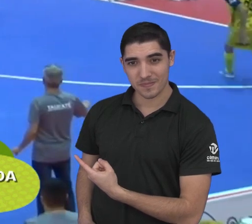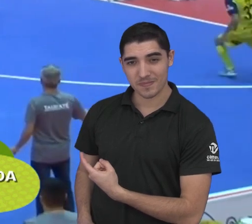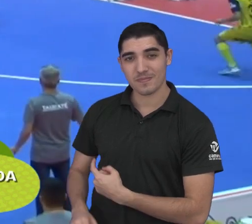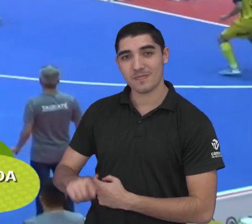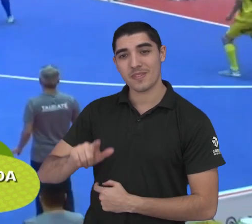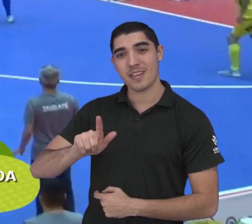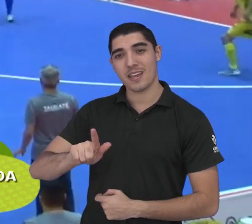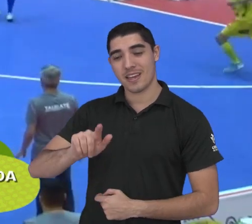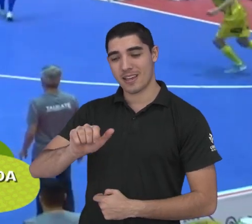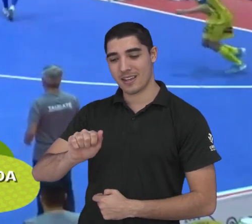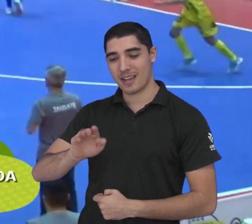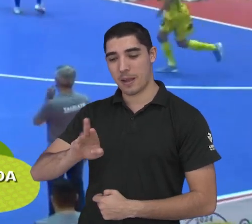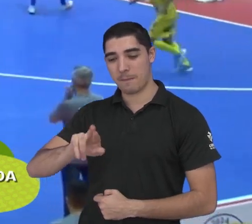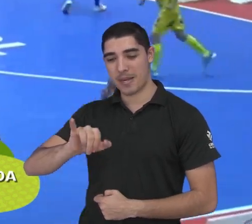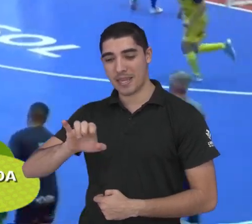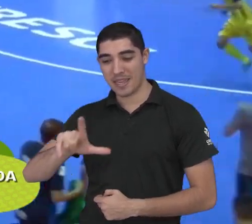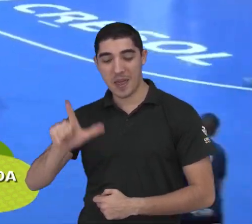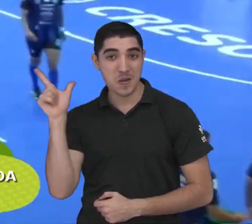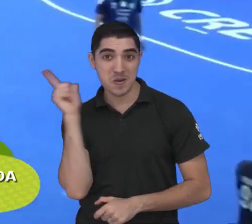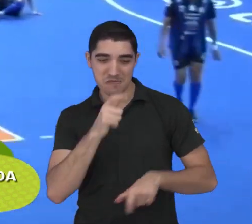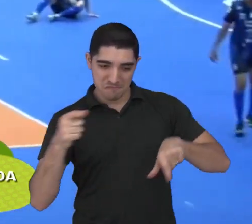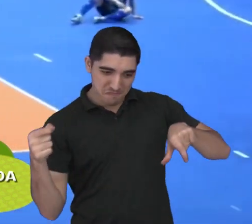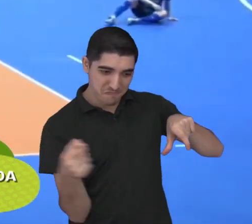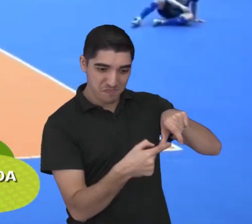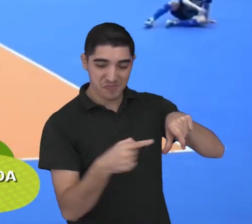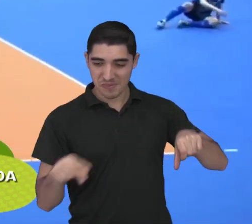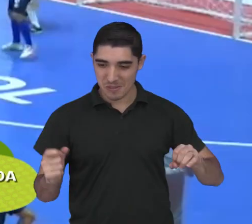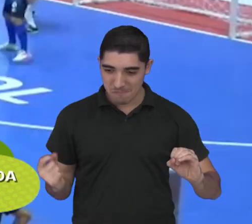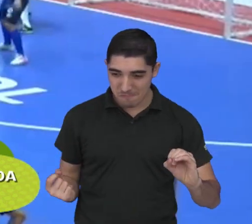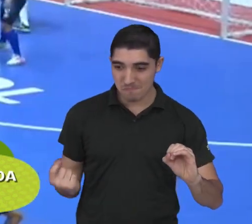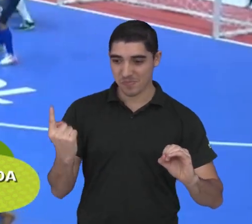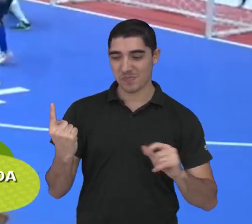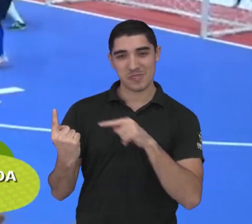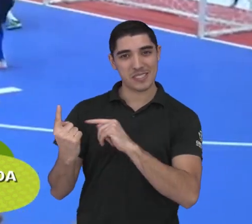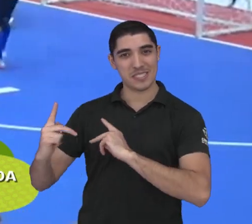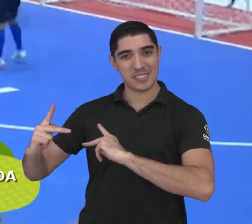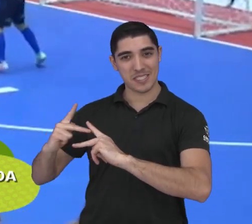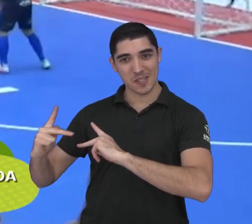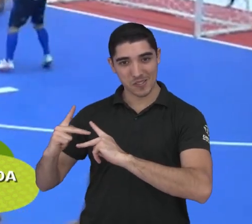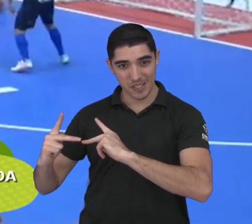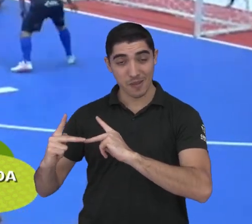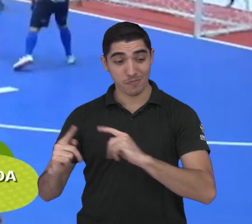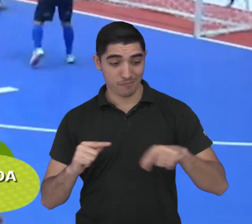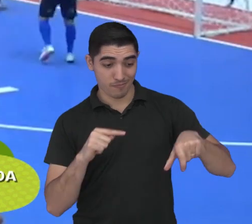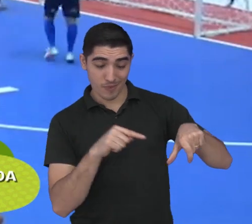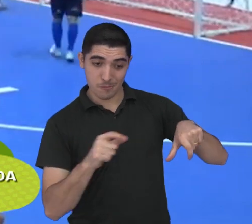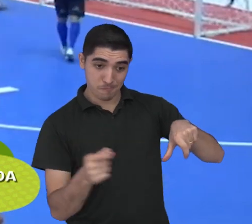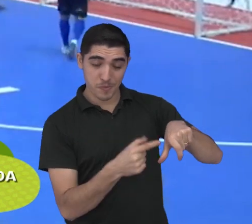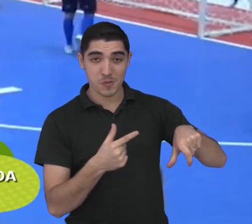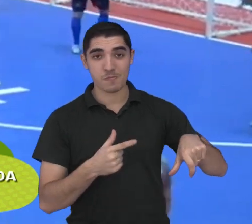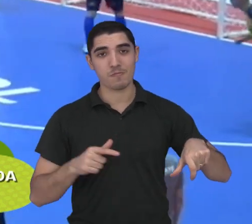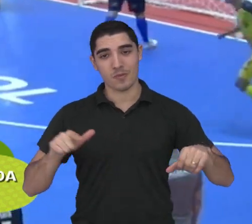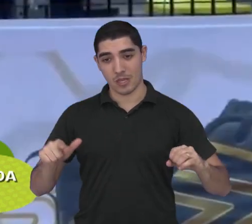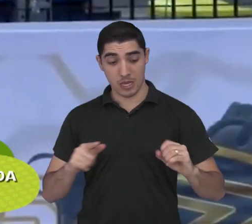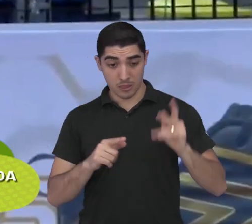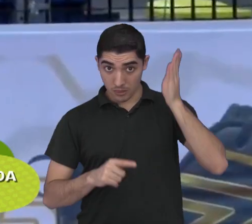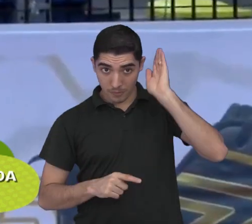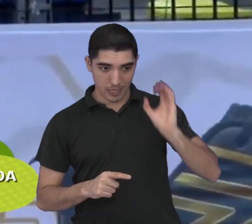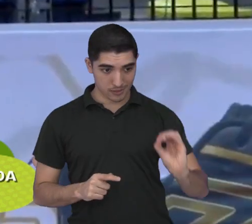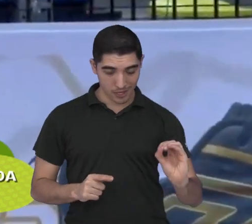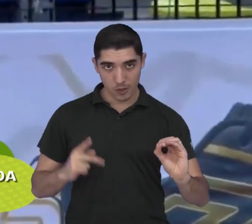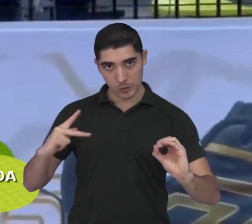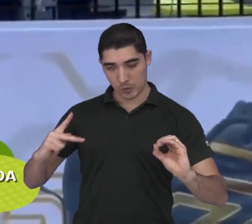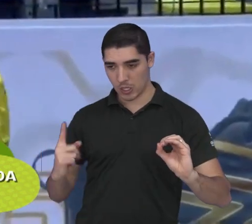Gabriel Soares de bico bateu e fez. O primeiro do jogo, o primeiro do São José. Gabriel Soares é o nome do gol. Taubaté 0, São